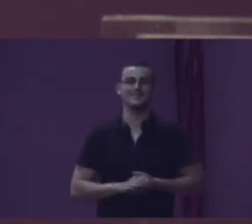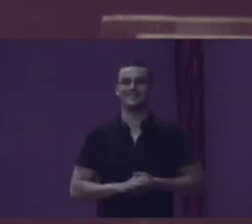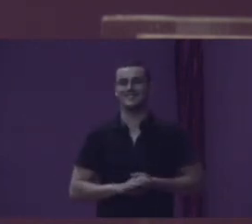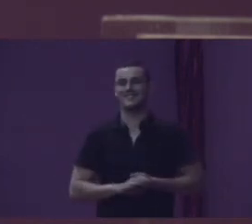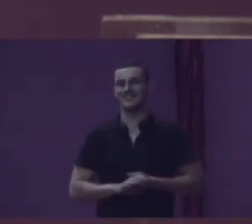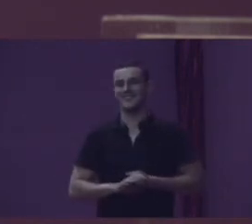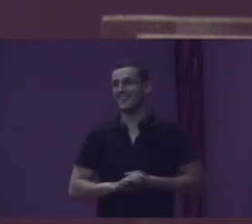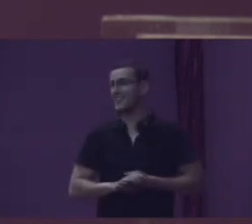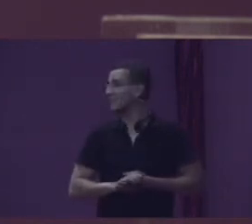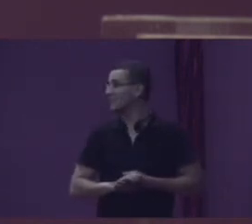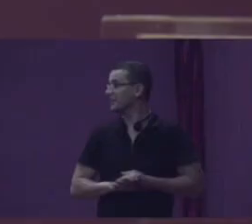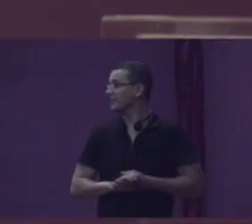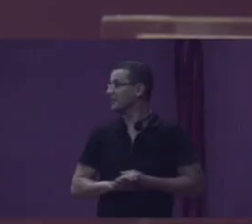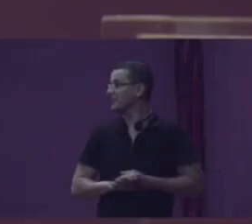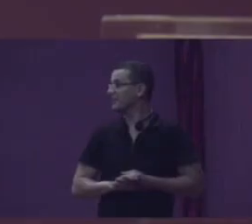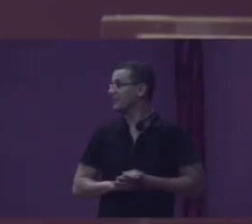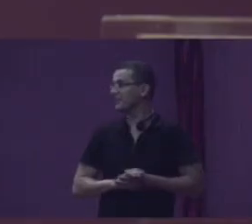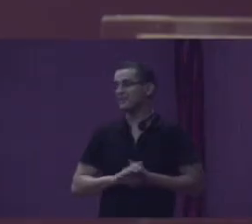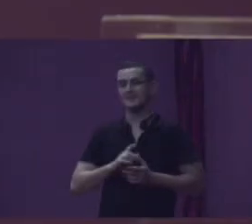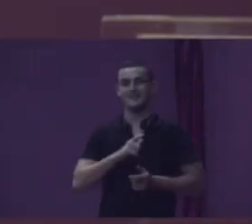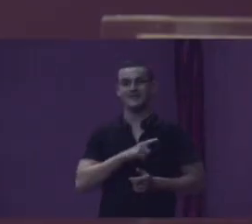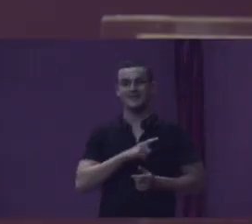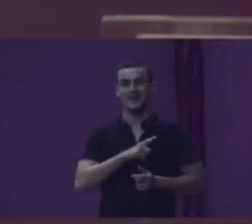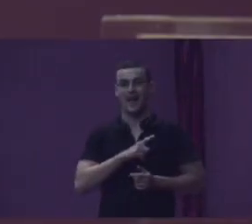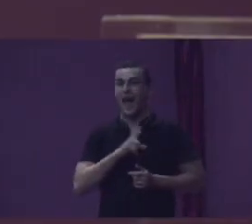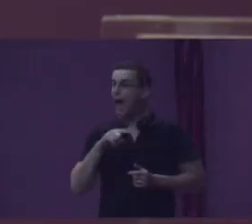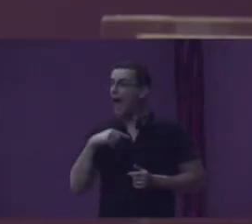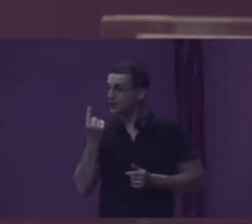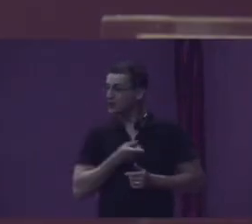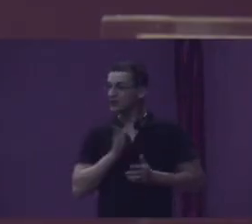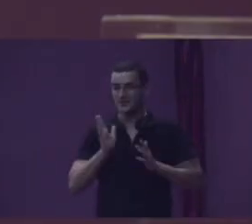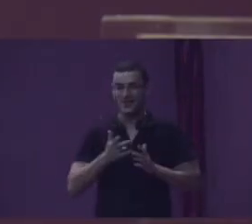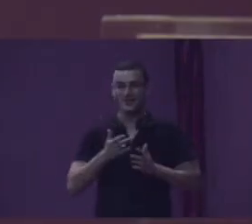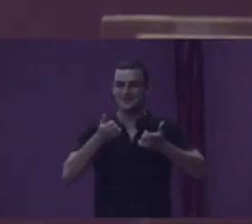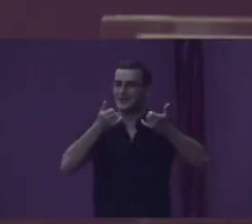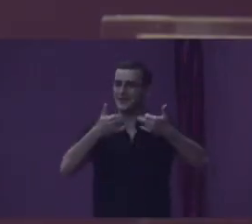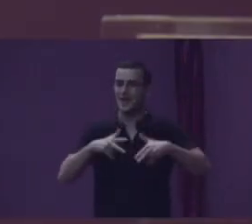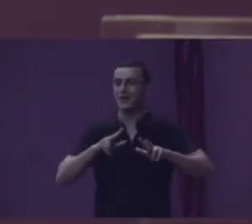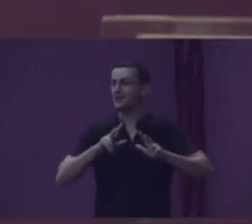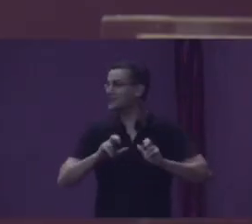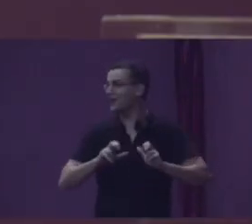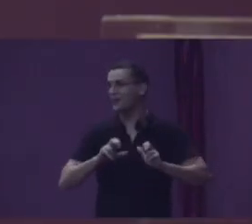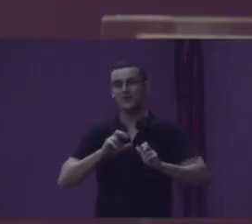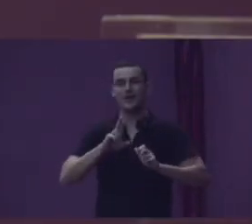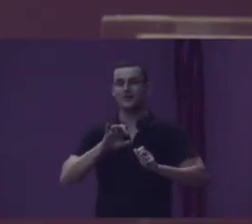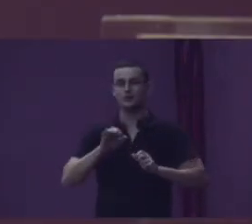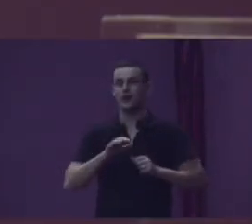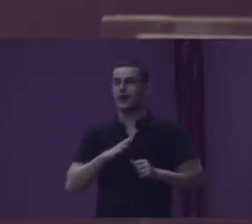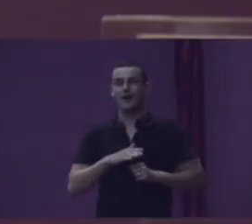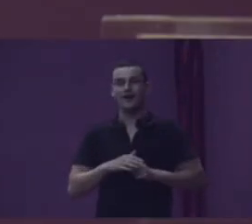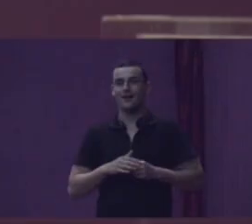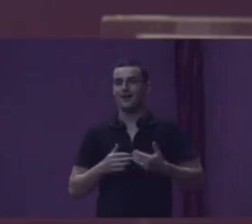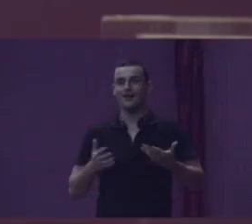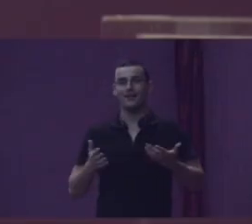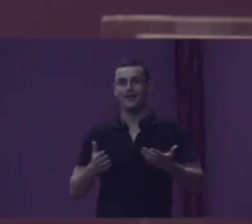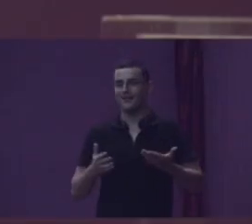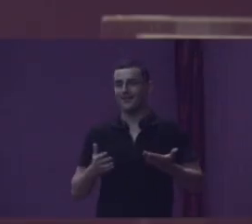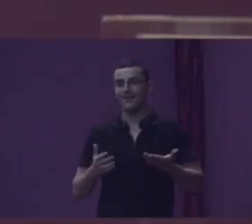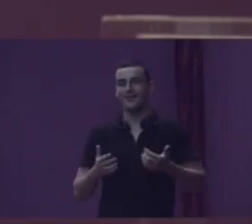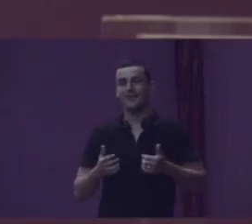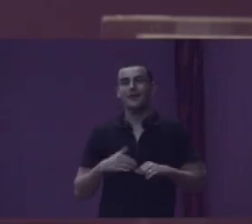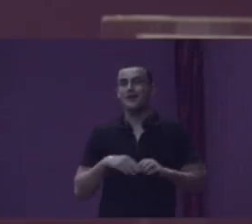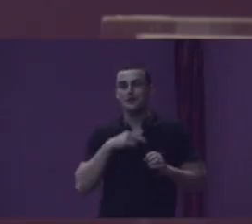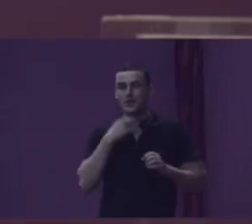Por que temos risco? Que nós falamos de risco, devemos cada vez onde risco no